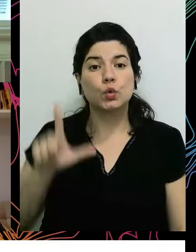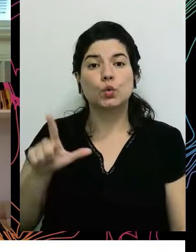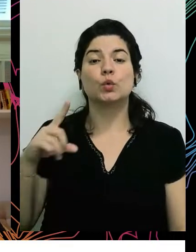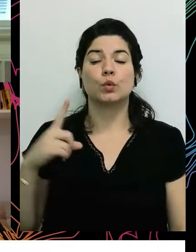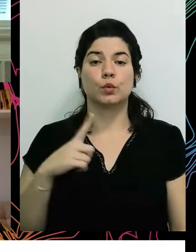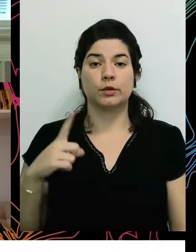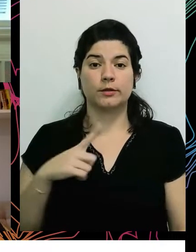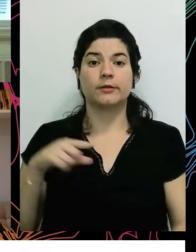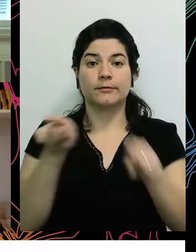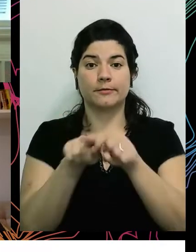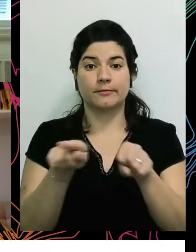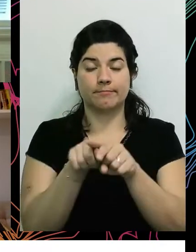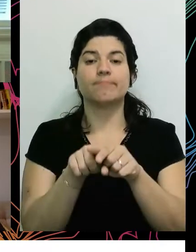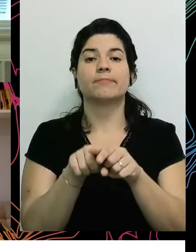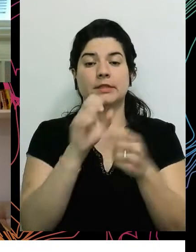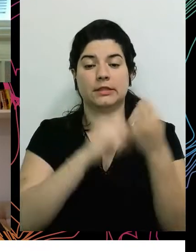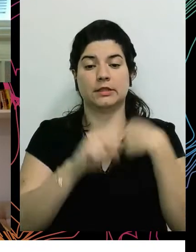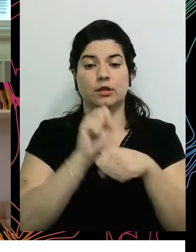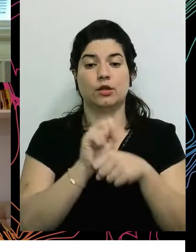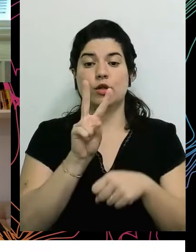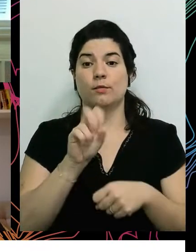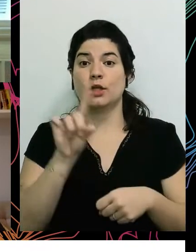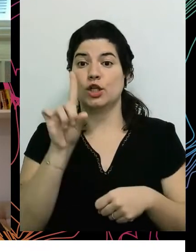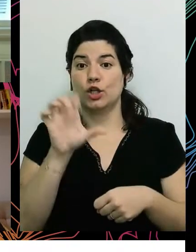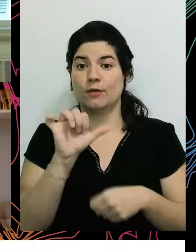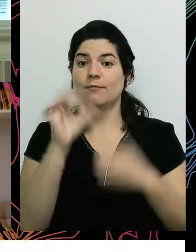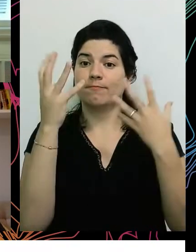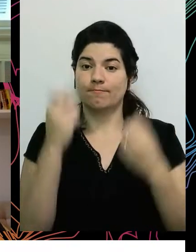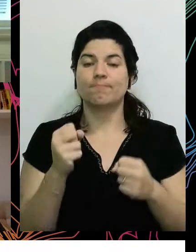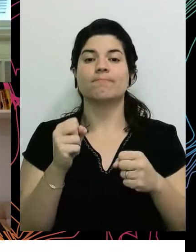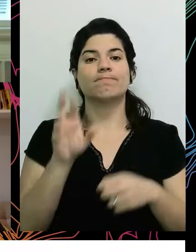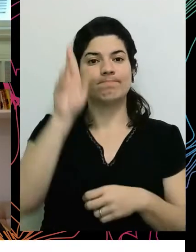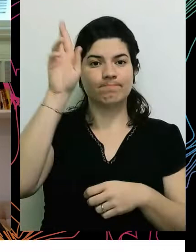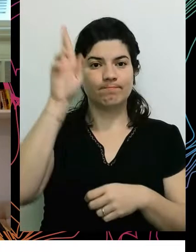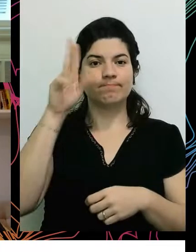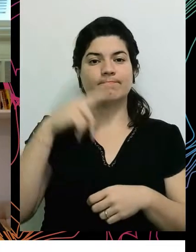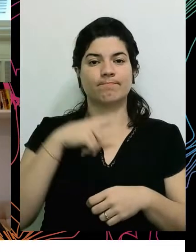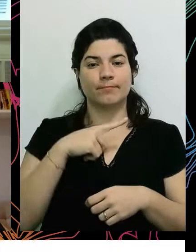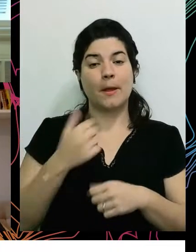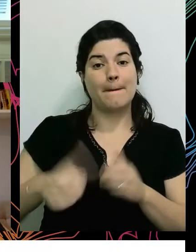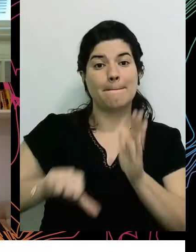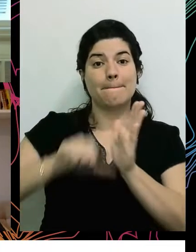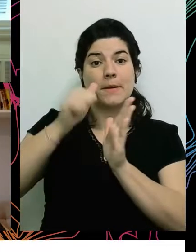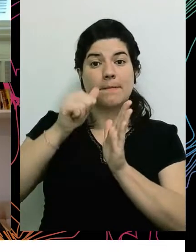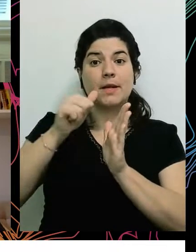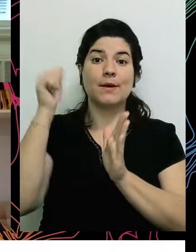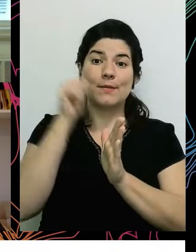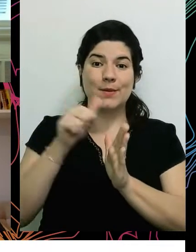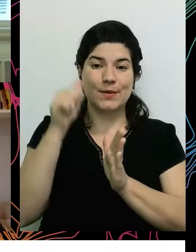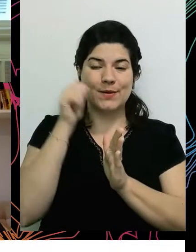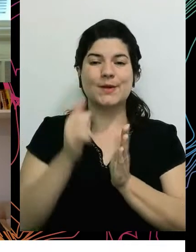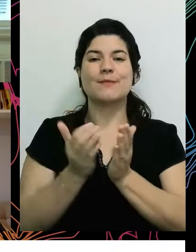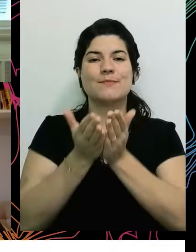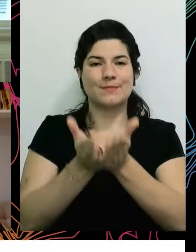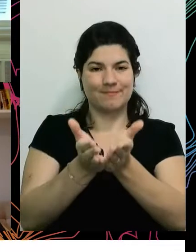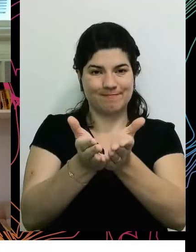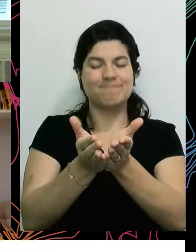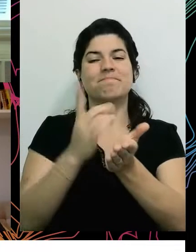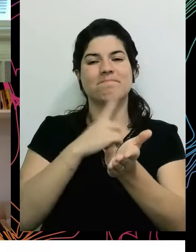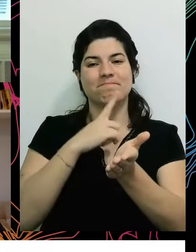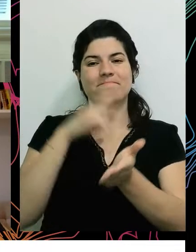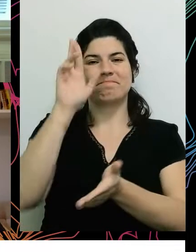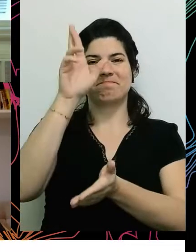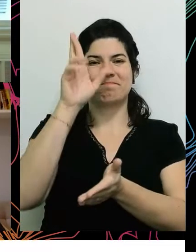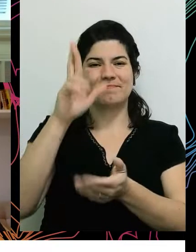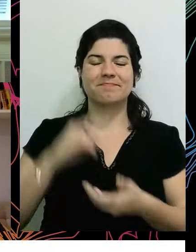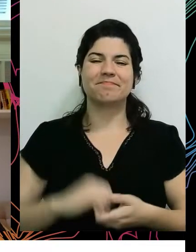e em 2019, assumiu o comando da mesma, tornando-se a primeira comandante OIM brasileira da frota. Muito